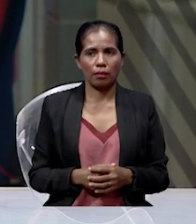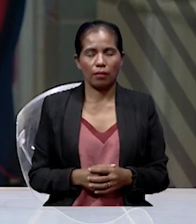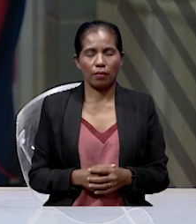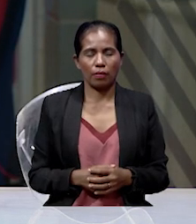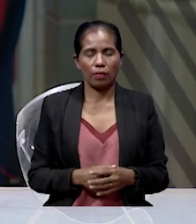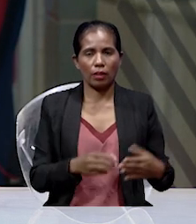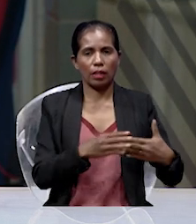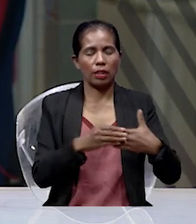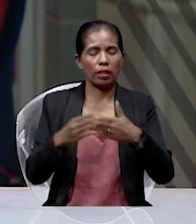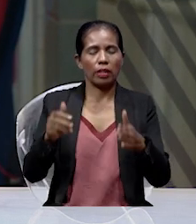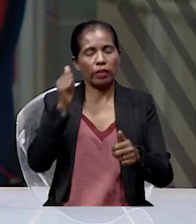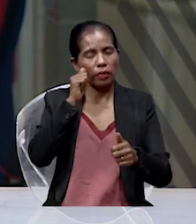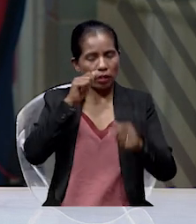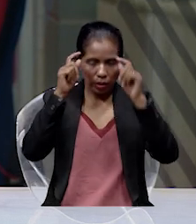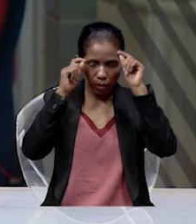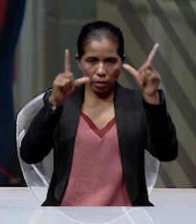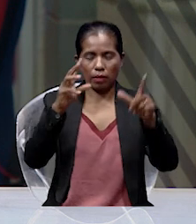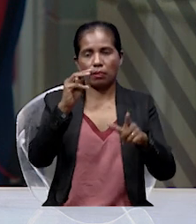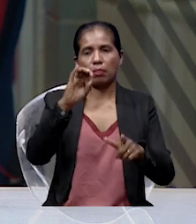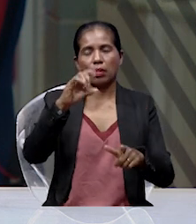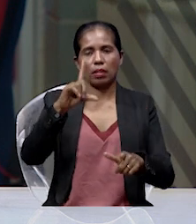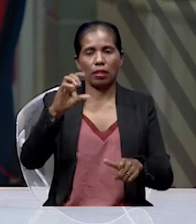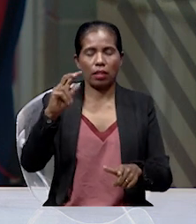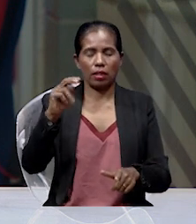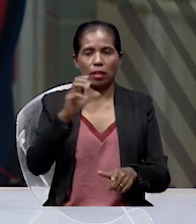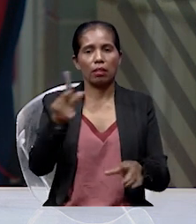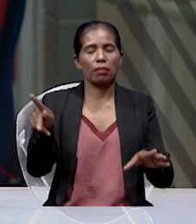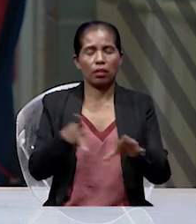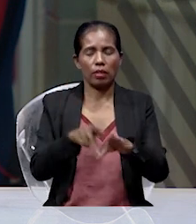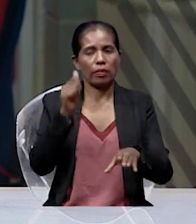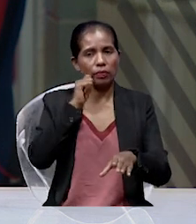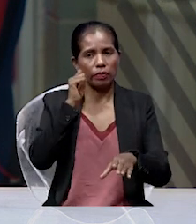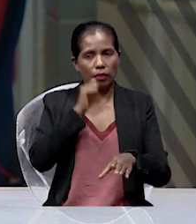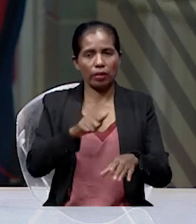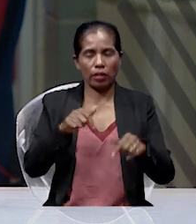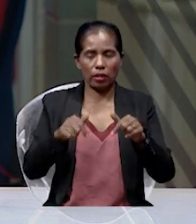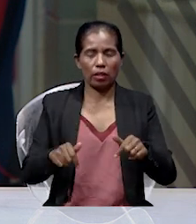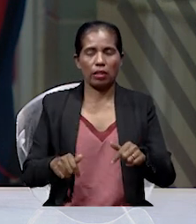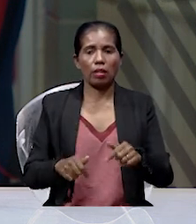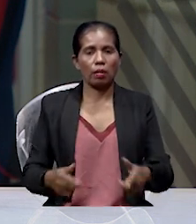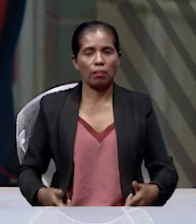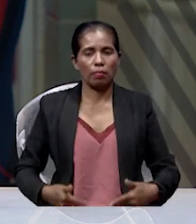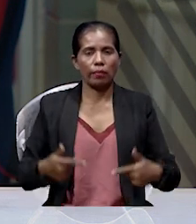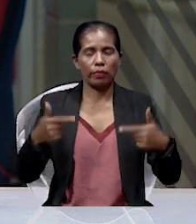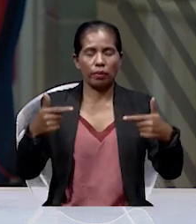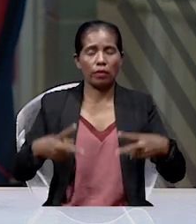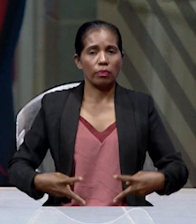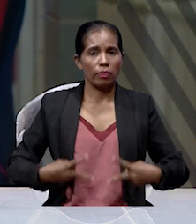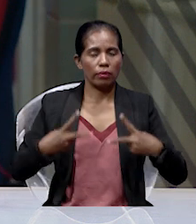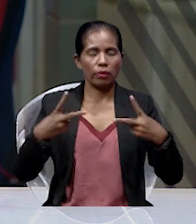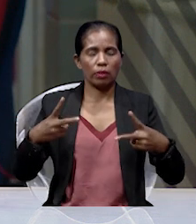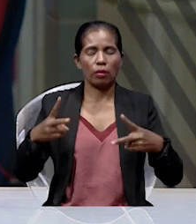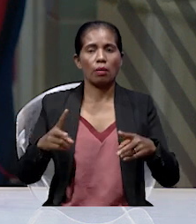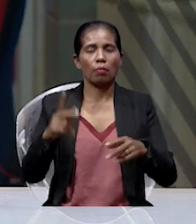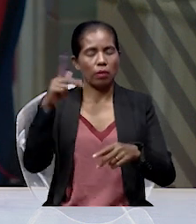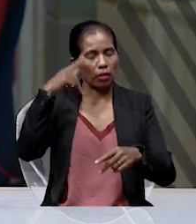Líder Feto Timor-Leste, Milena Pires Chateteng, participação Feto e a vida política, o número bot, mas